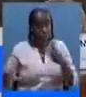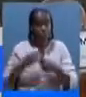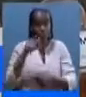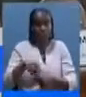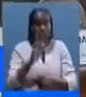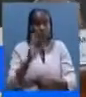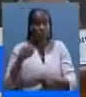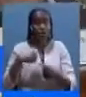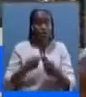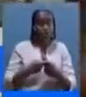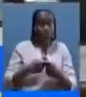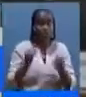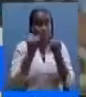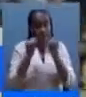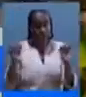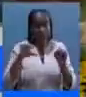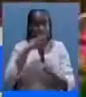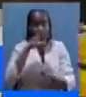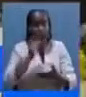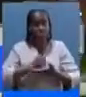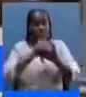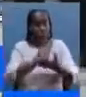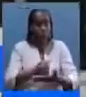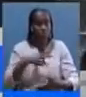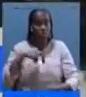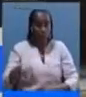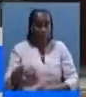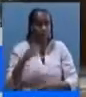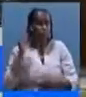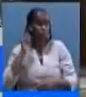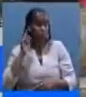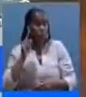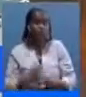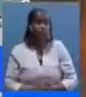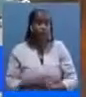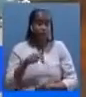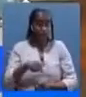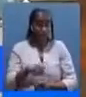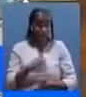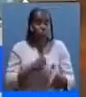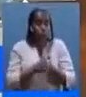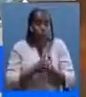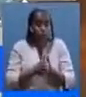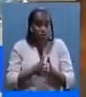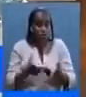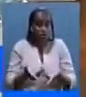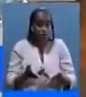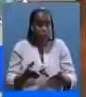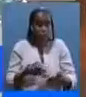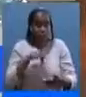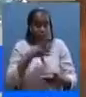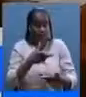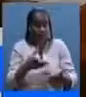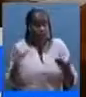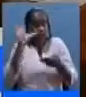anos de independência, realçando que o apoio de Portugal tem sido fundamental. E esta é uma oportunidade para se relançar